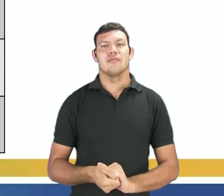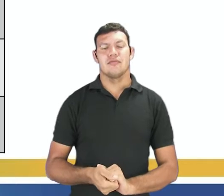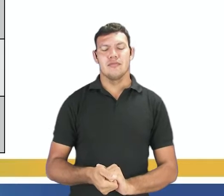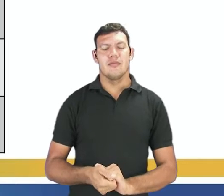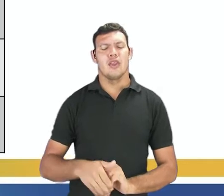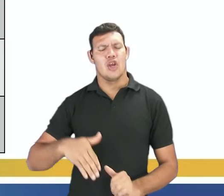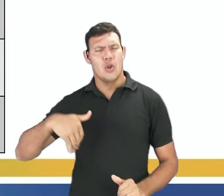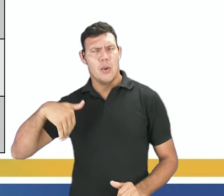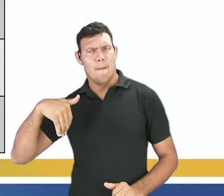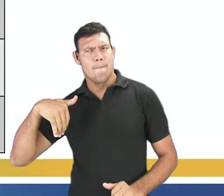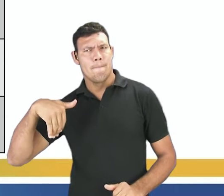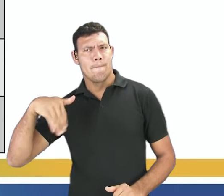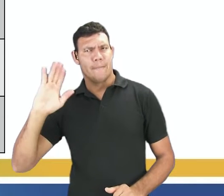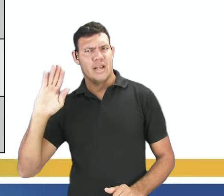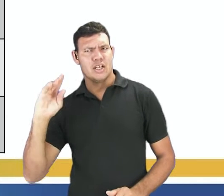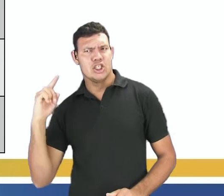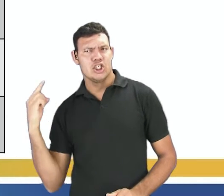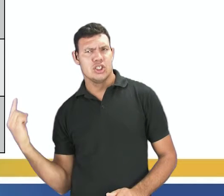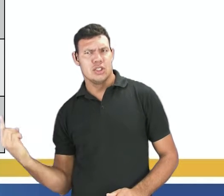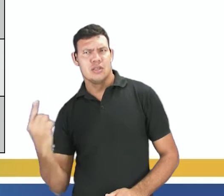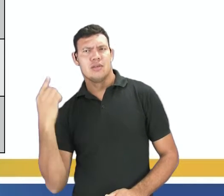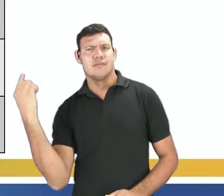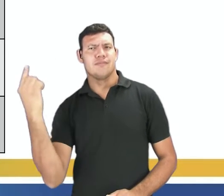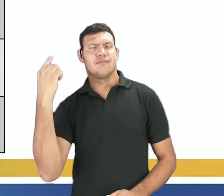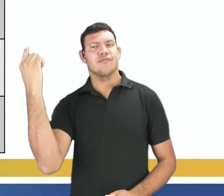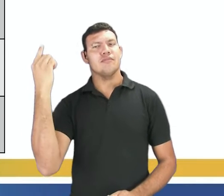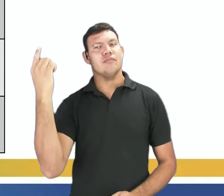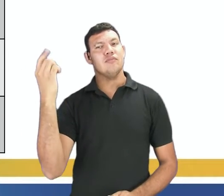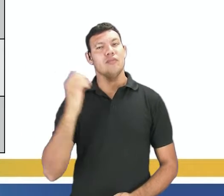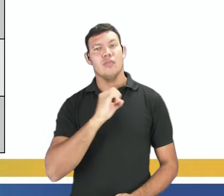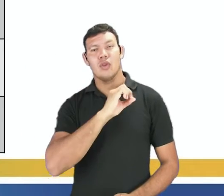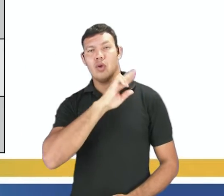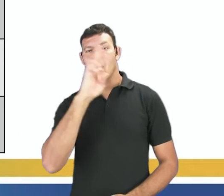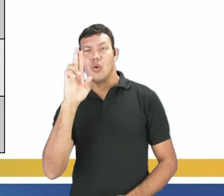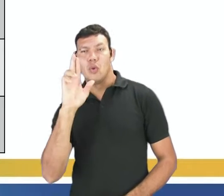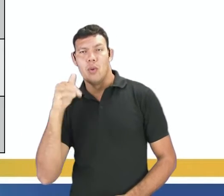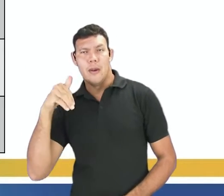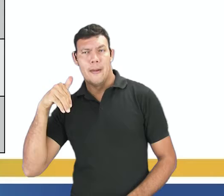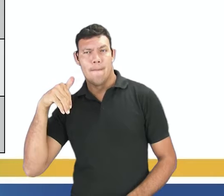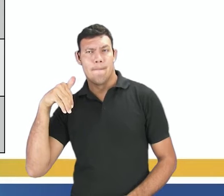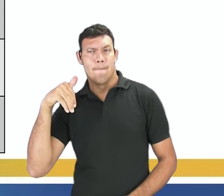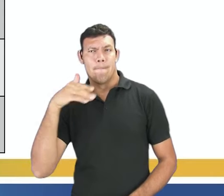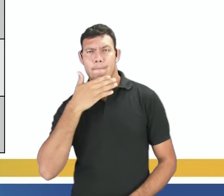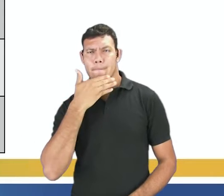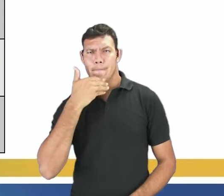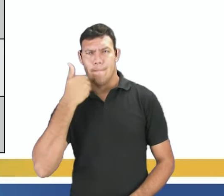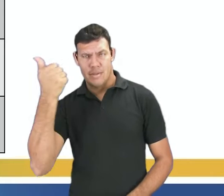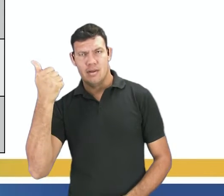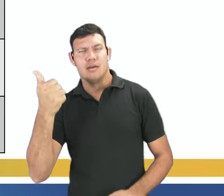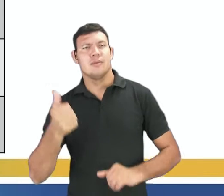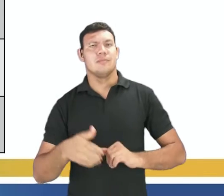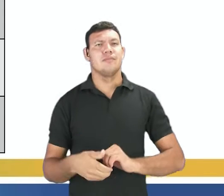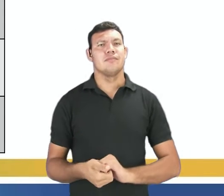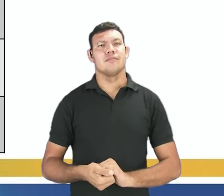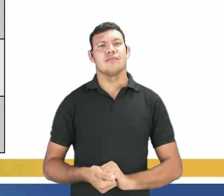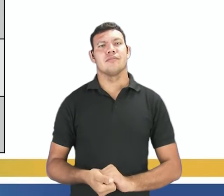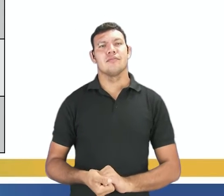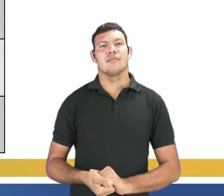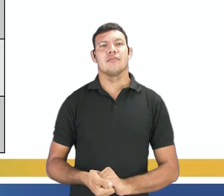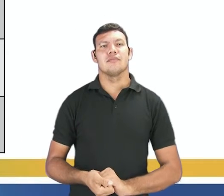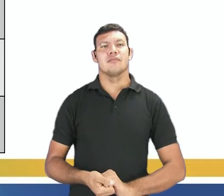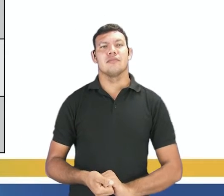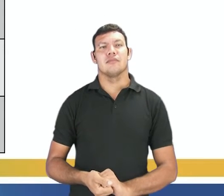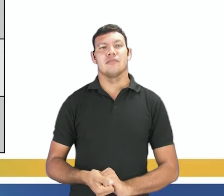o maior ou melhor, tudo bem, em um grupo. The, most ou the adjective